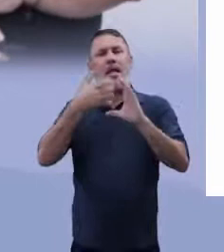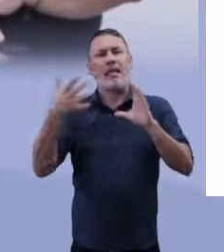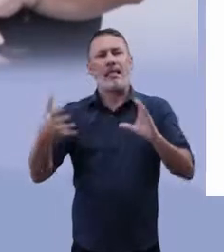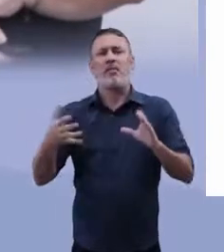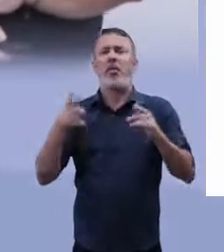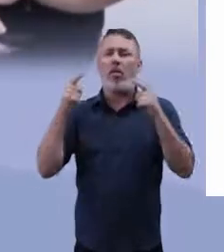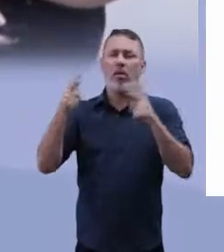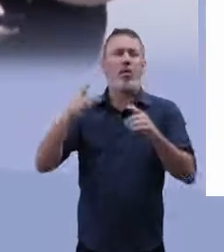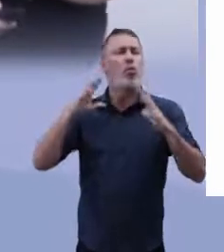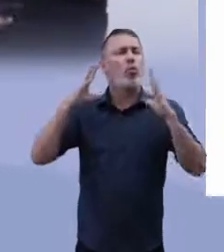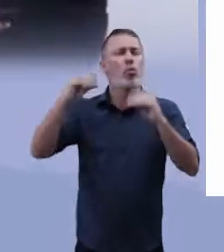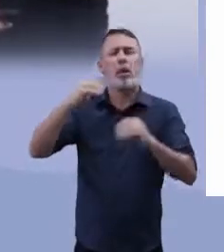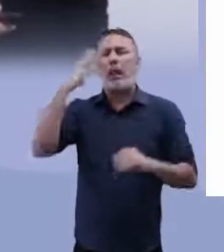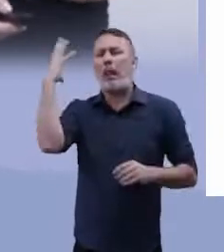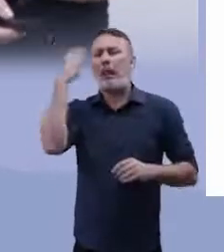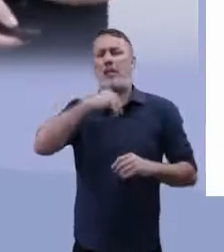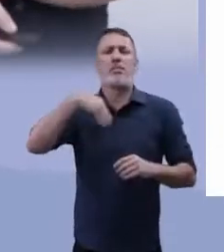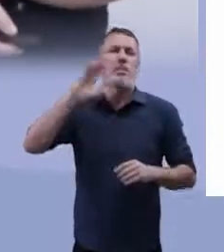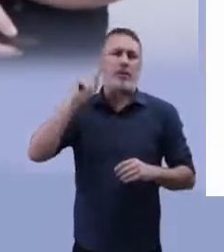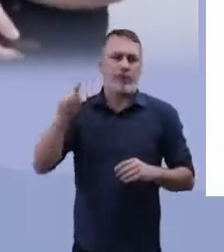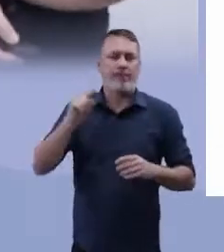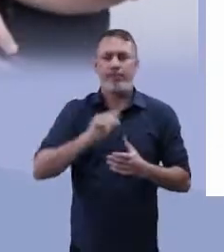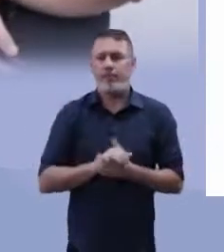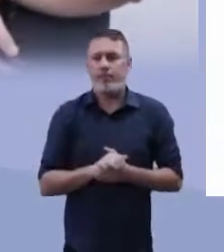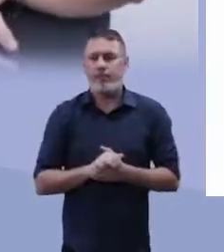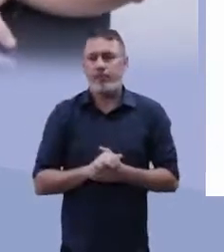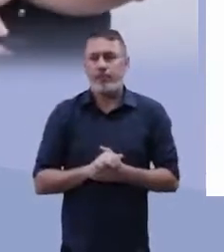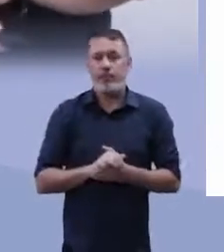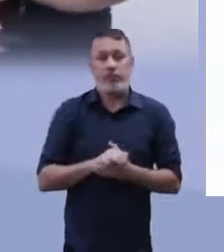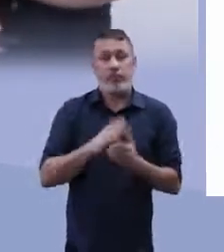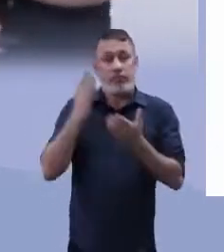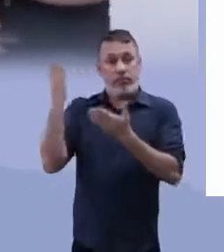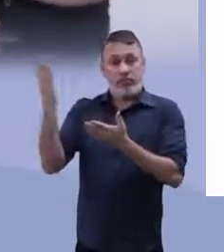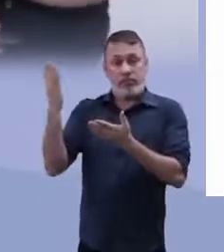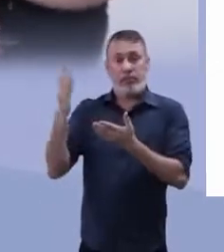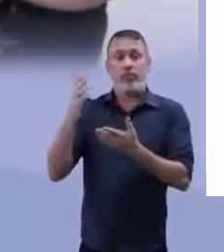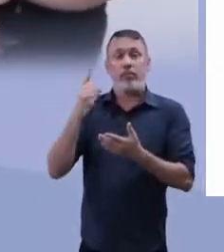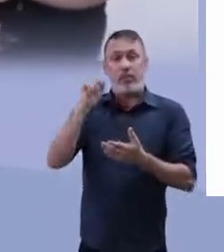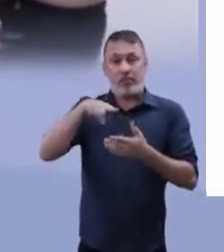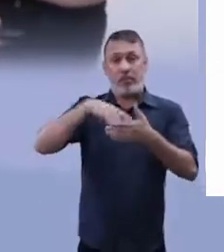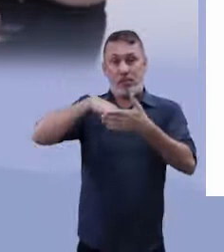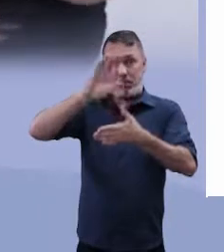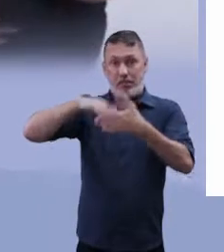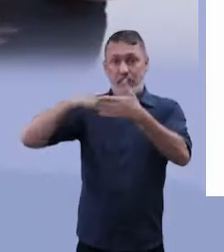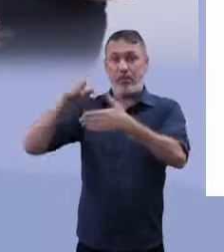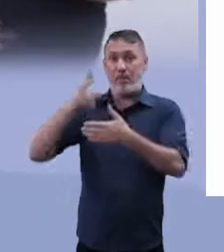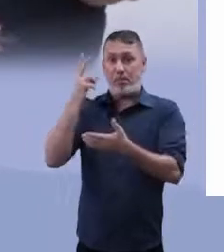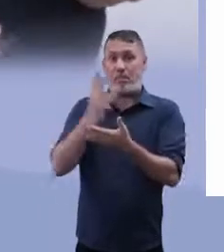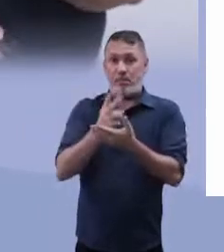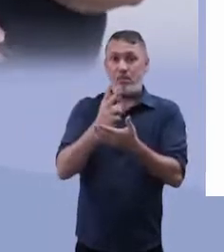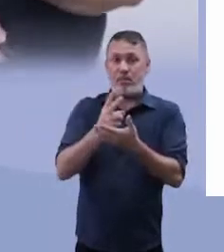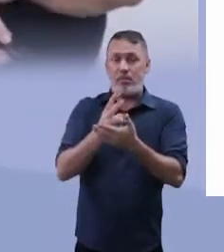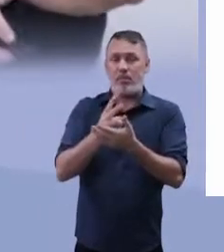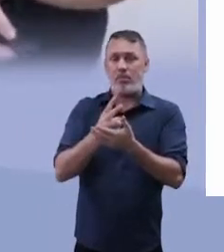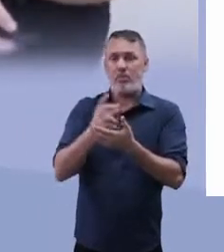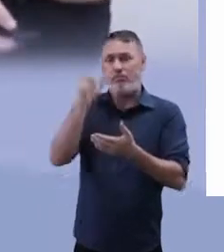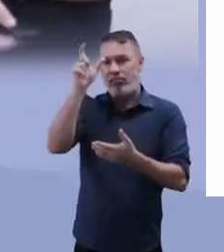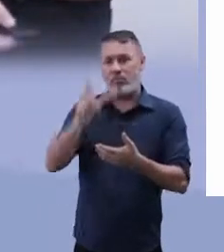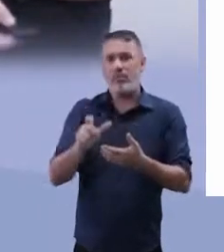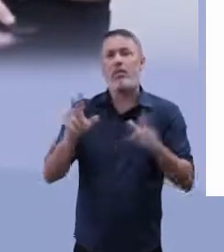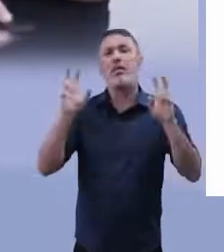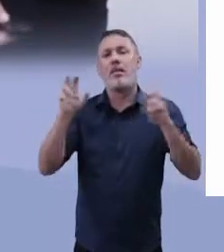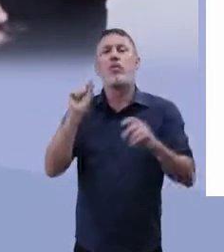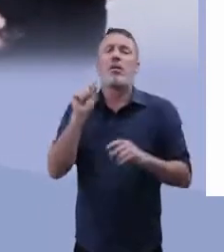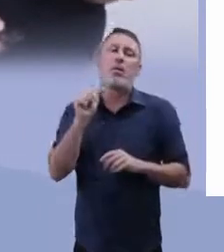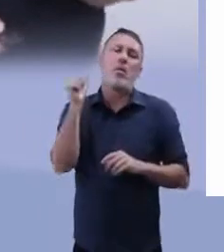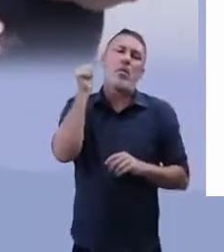como uma das mais belas. Este quadro foi pintado por ele em 1875, conhecido como Mulher com o